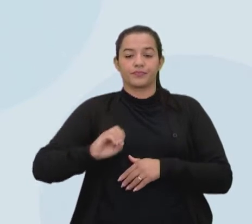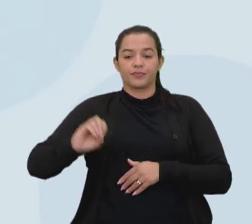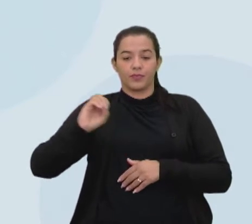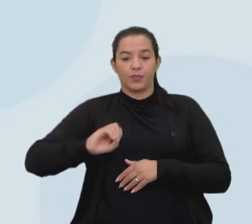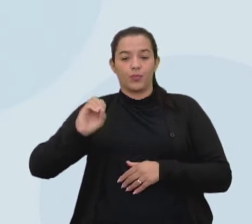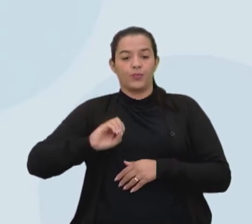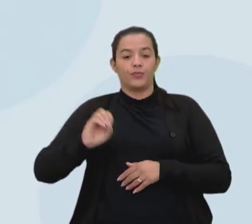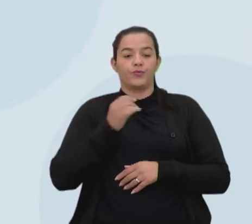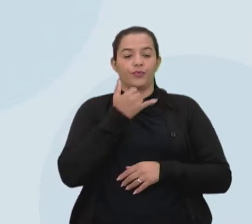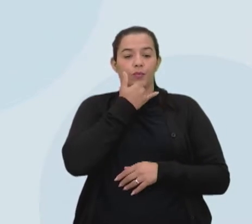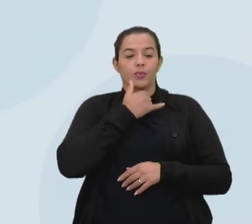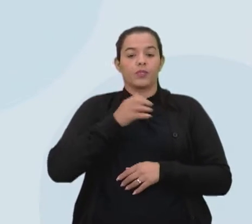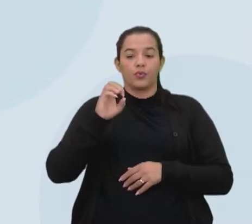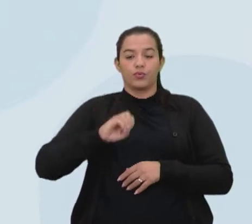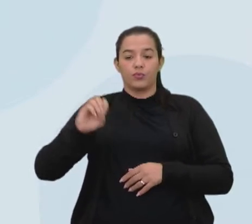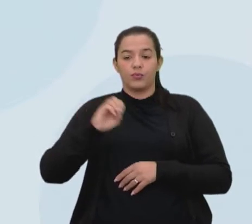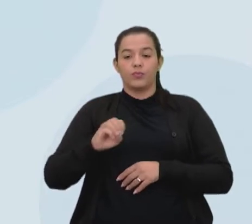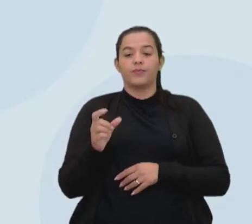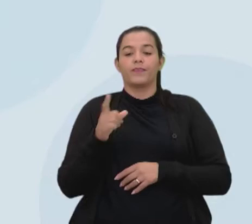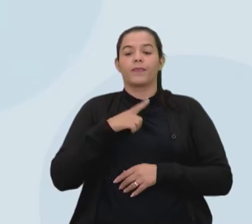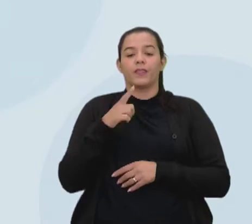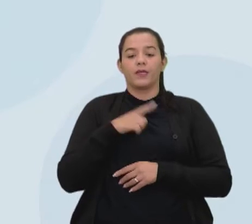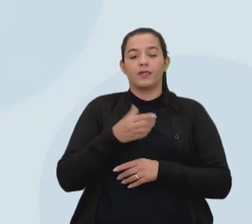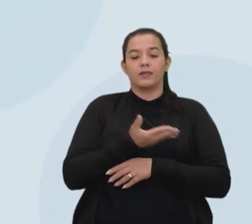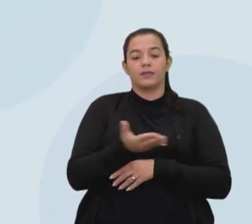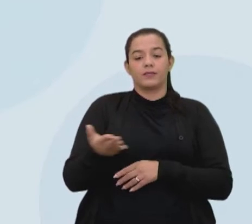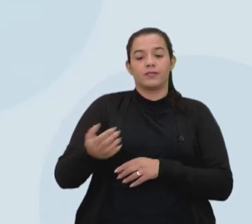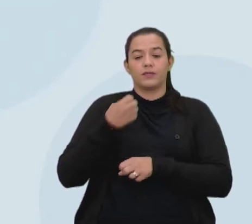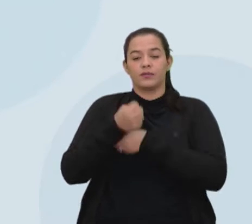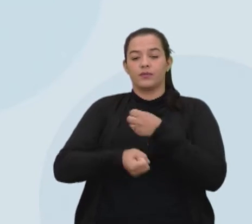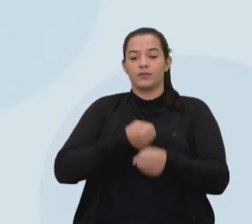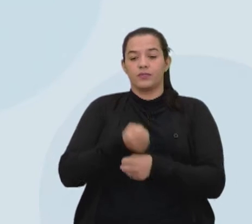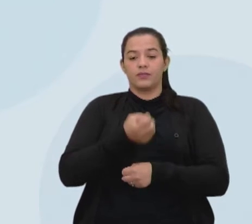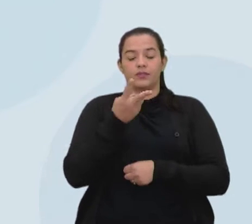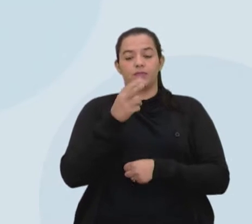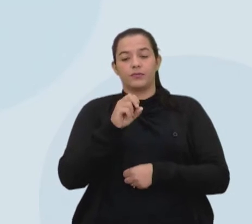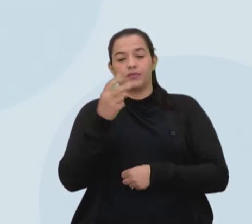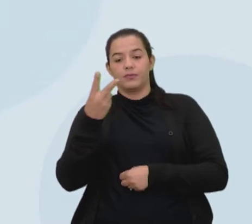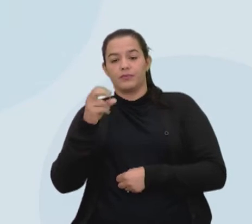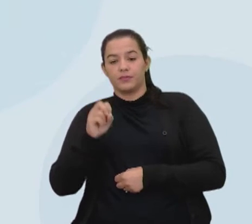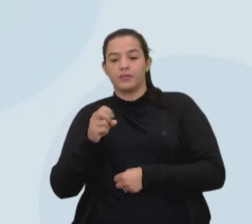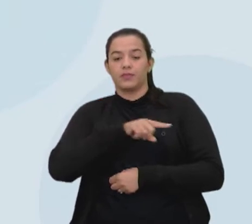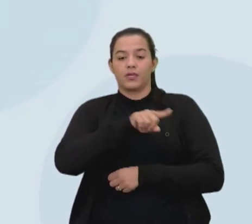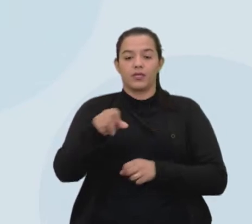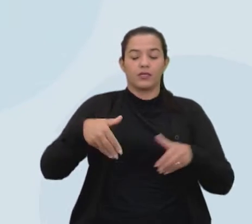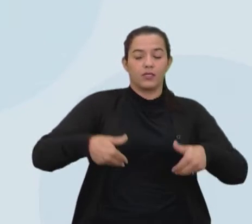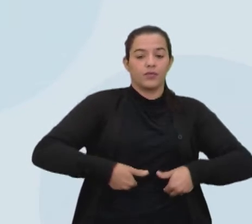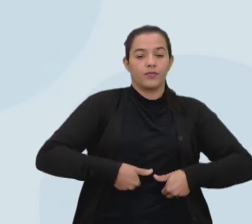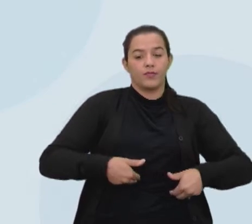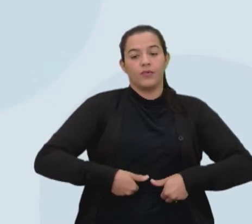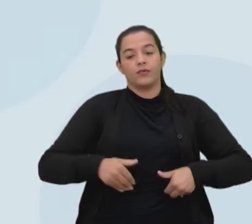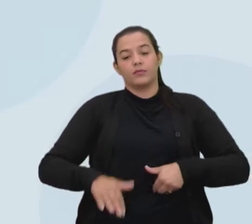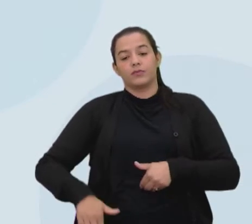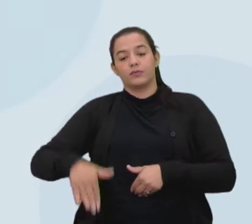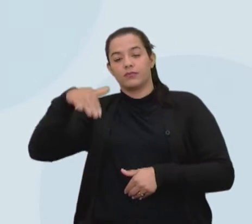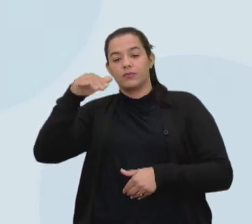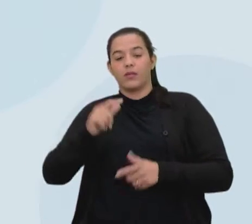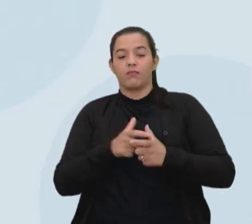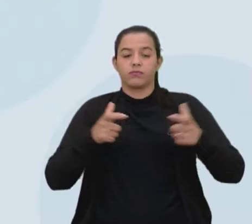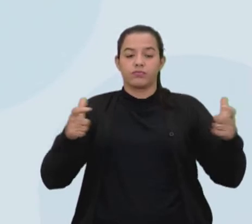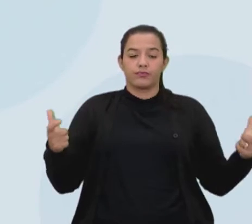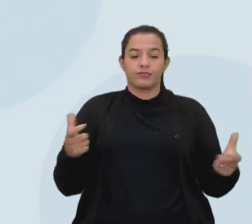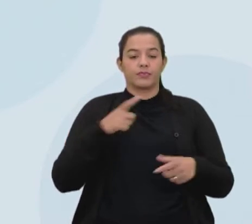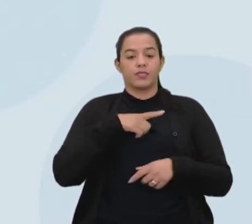serem divulgados pela ONU, né, mostrarem que em 2020 o número de pessoas sem nutrição adequada cresceu em